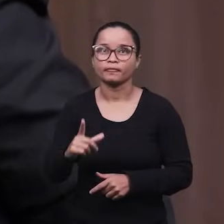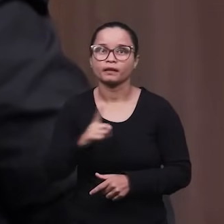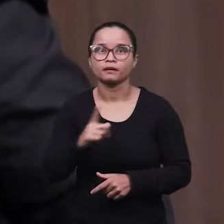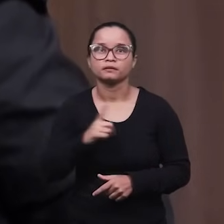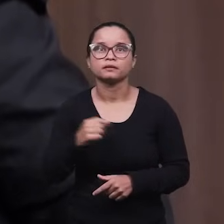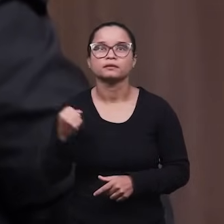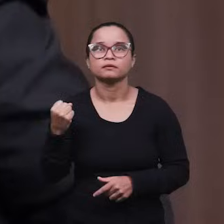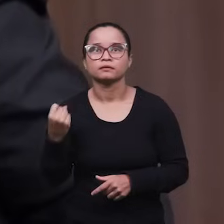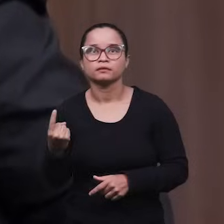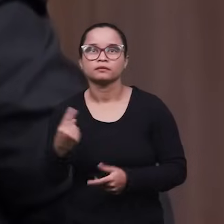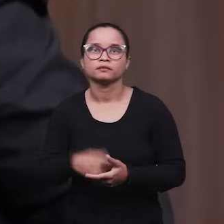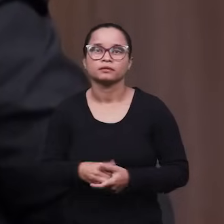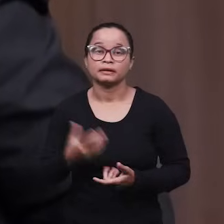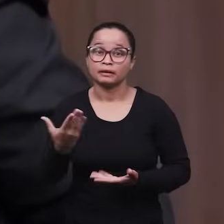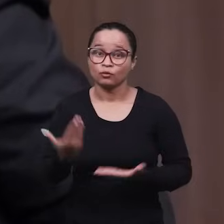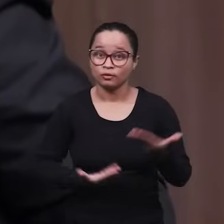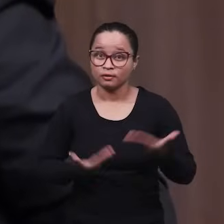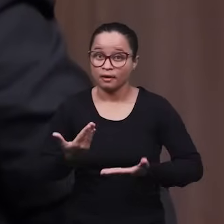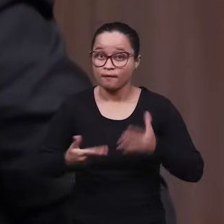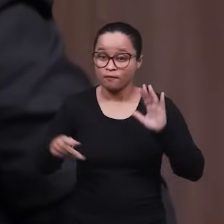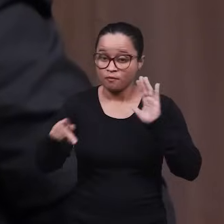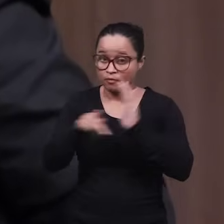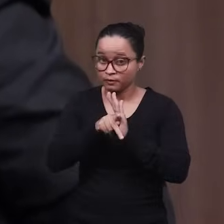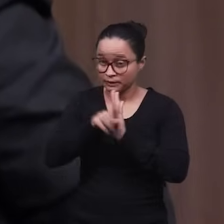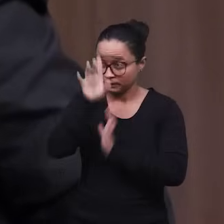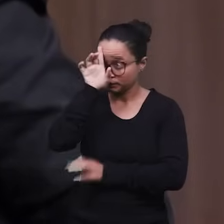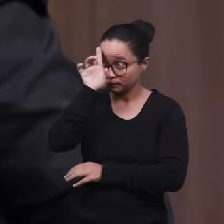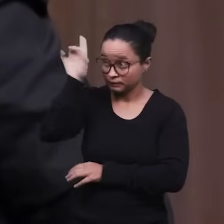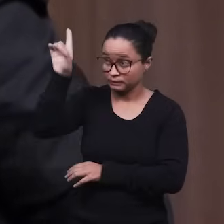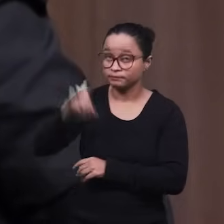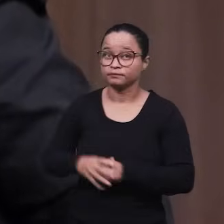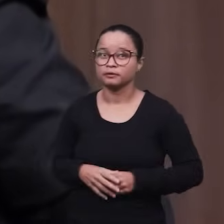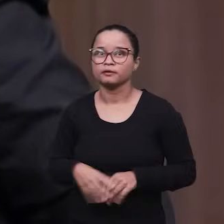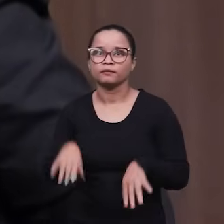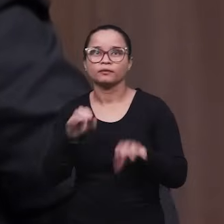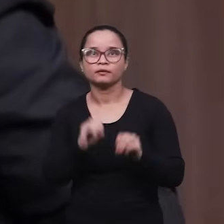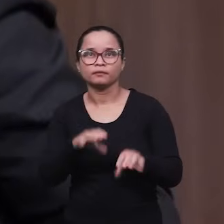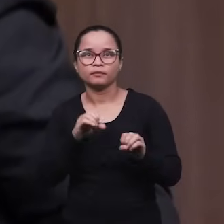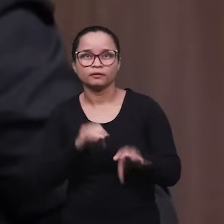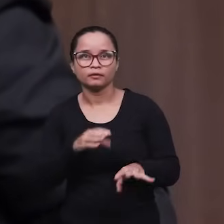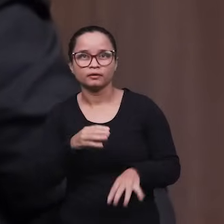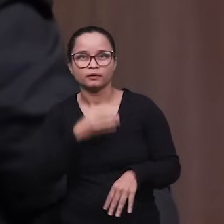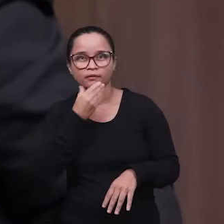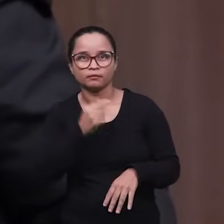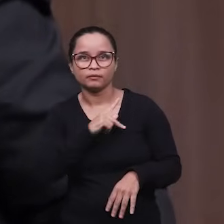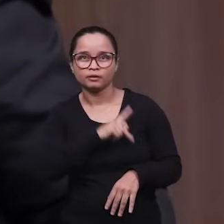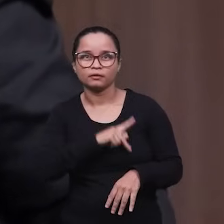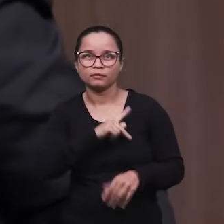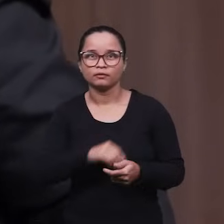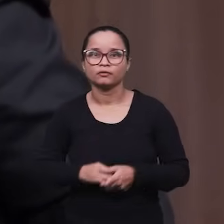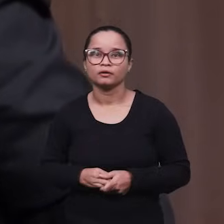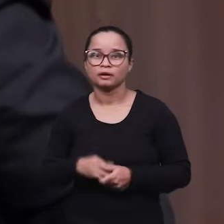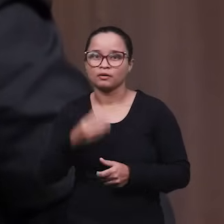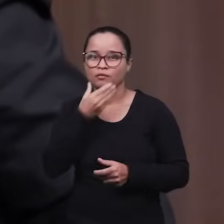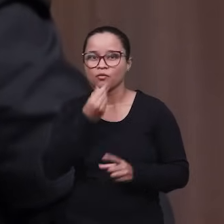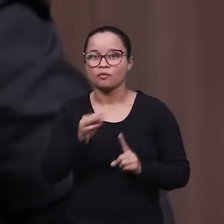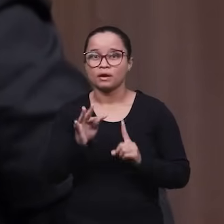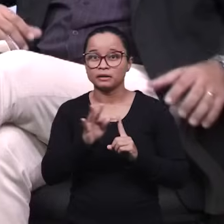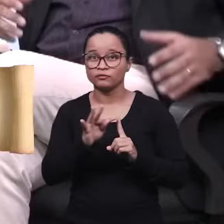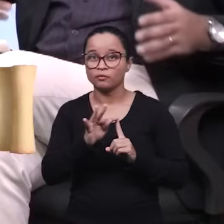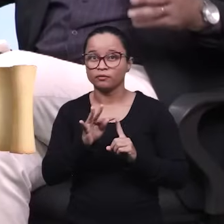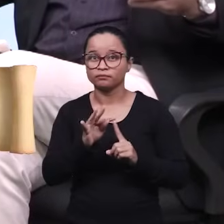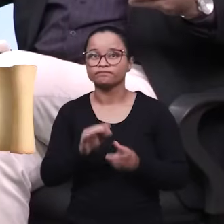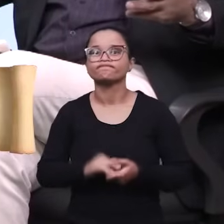um servo de Deus que foi muito ensinado pelo apóstolo Paulo, que foi Timóteo,